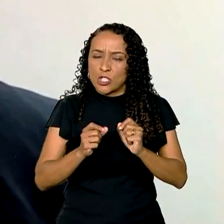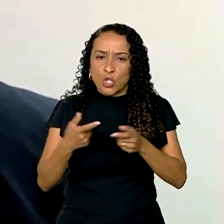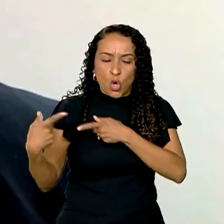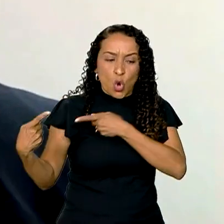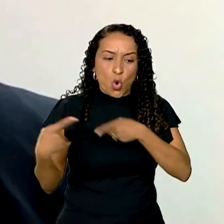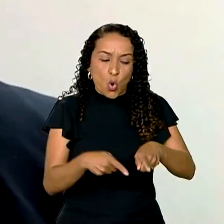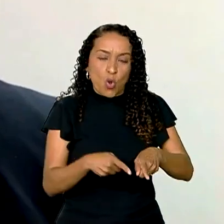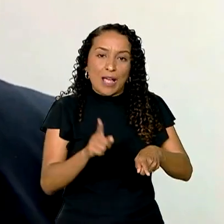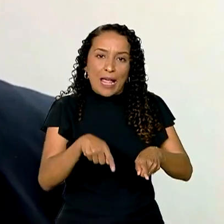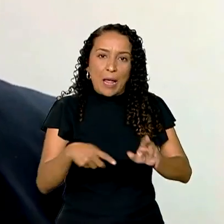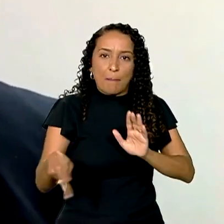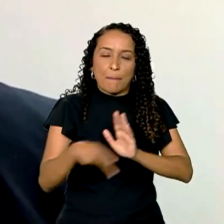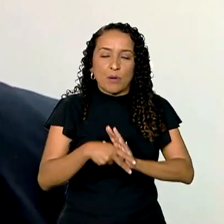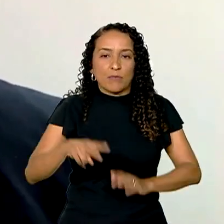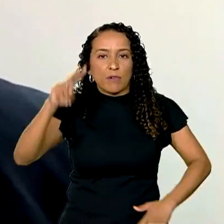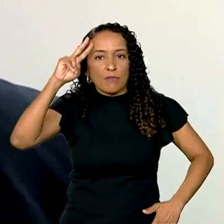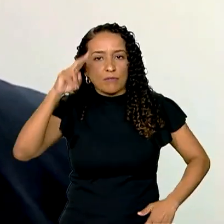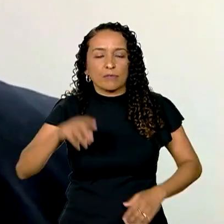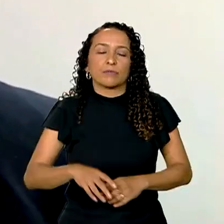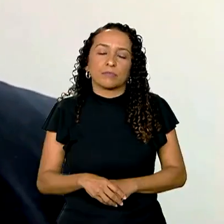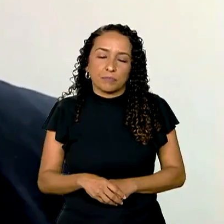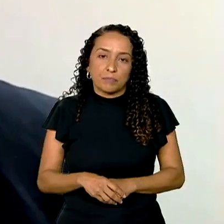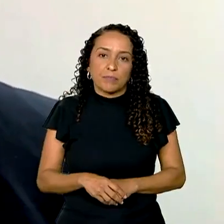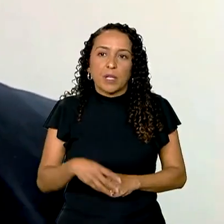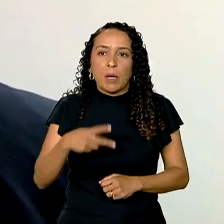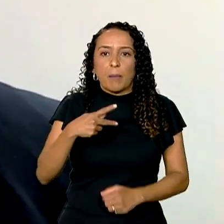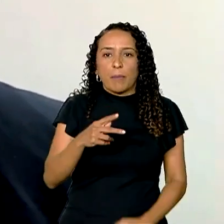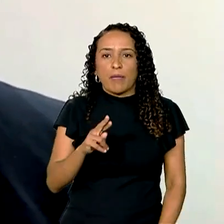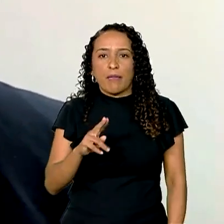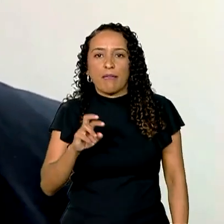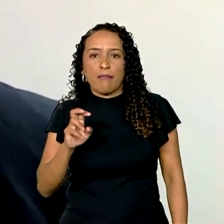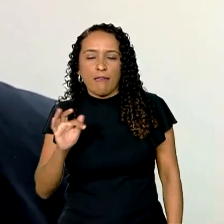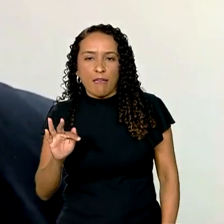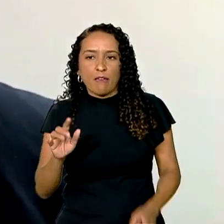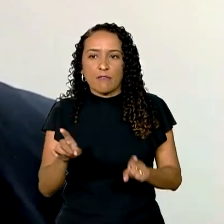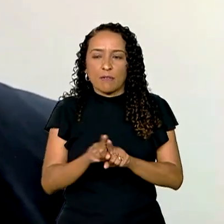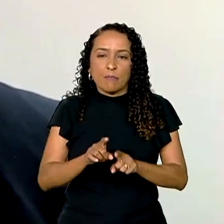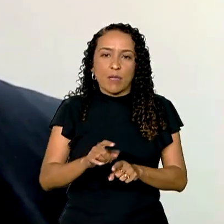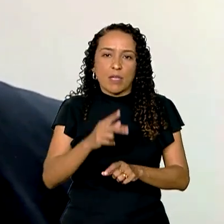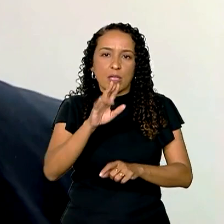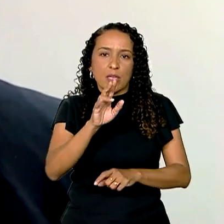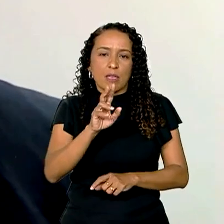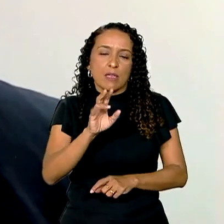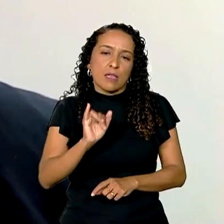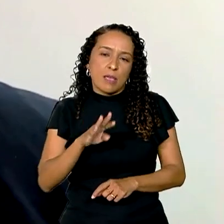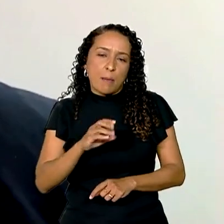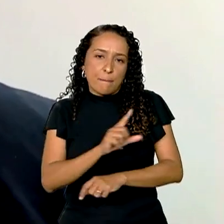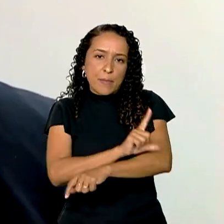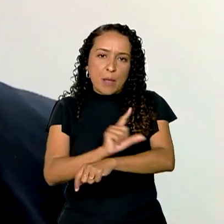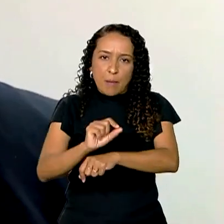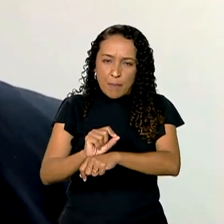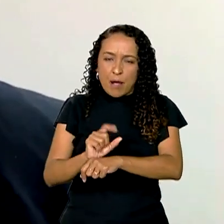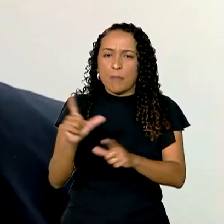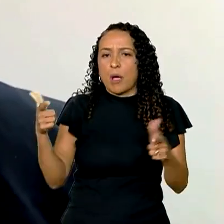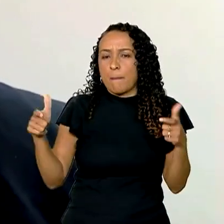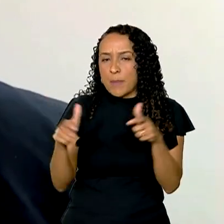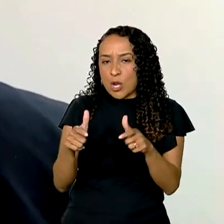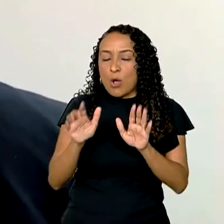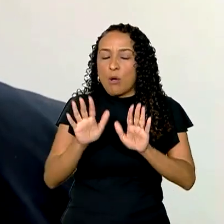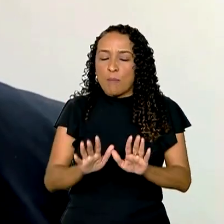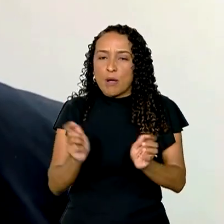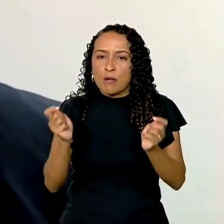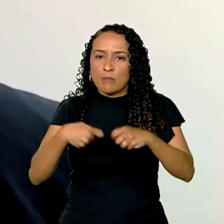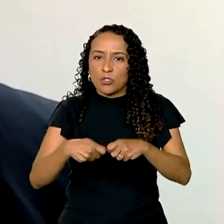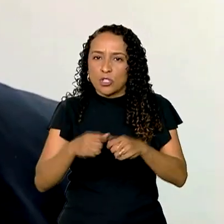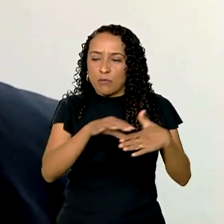das Forças Armadas, porque mesmo a PRF, o IBAMA, as aeronaves são menores, estão sendo utilizadas mas sua